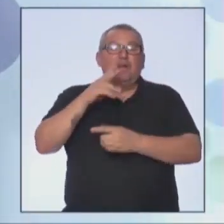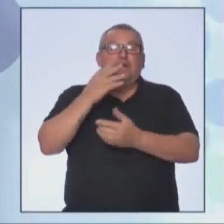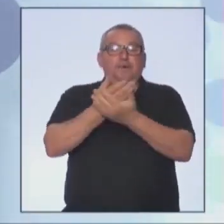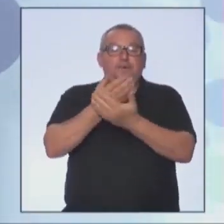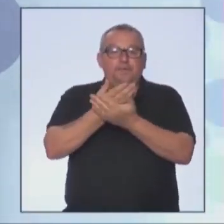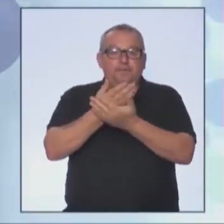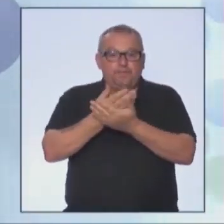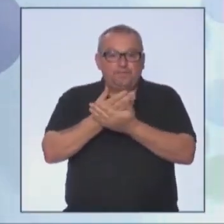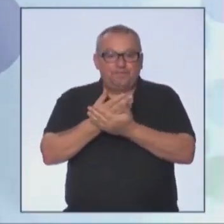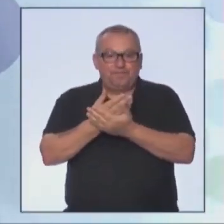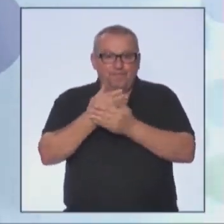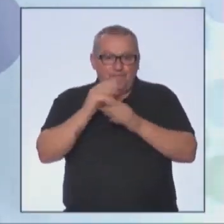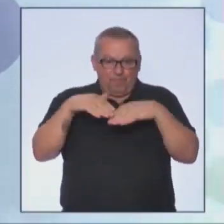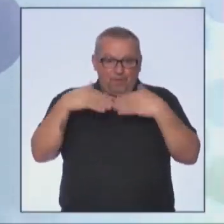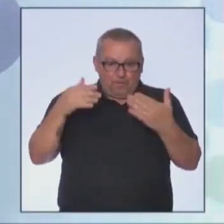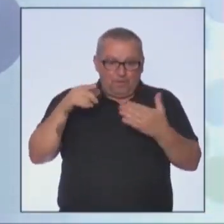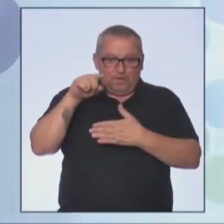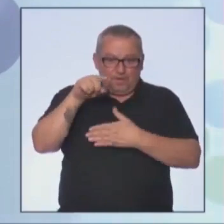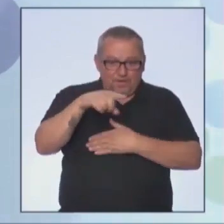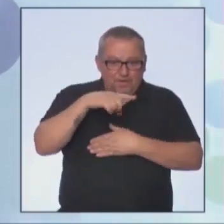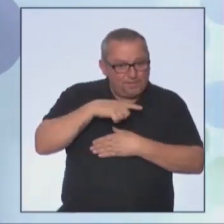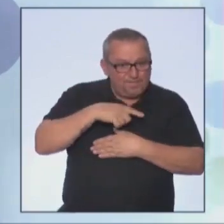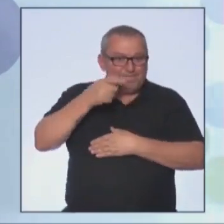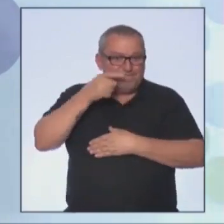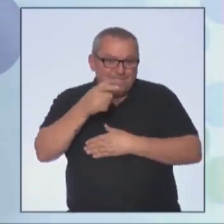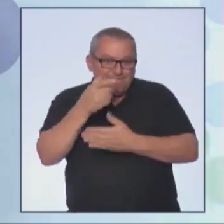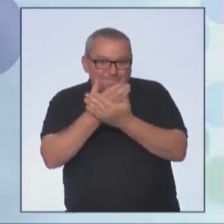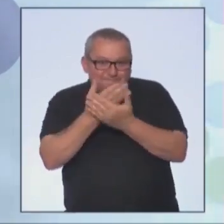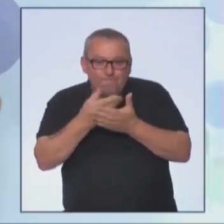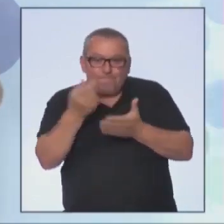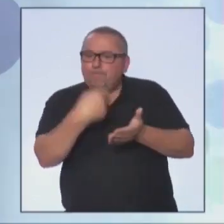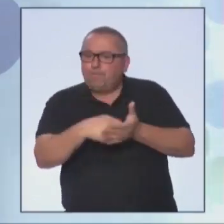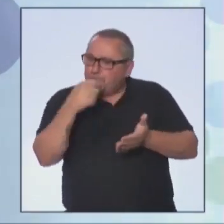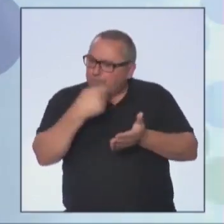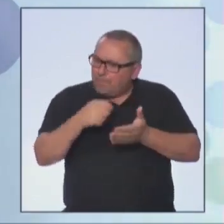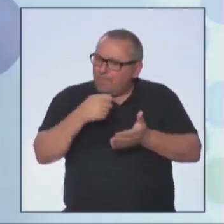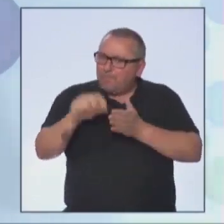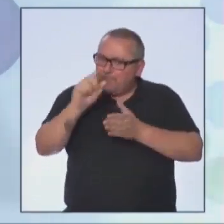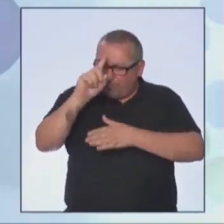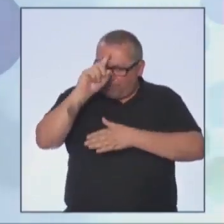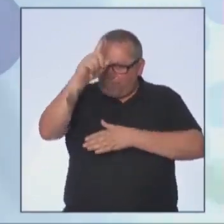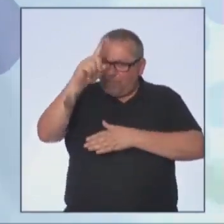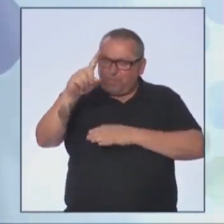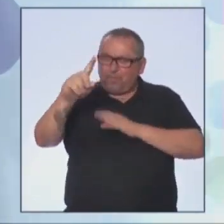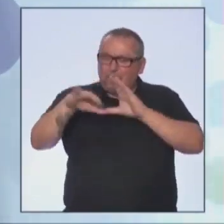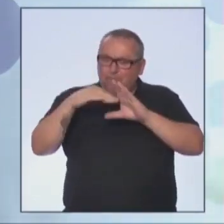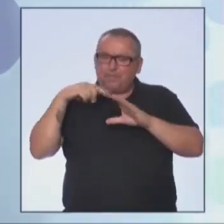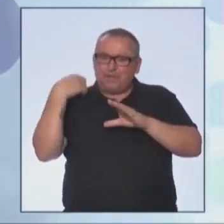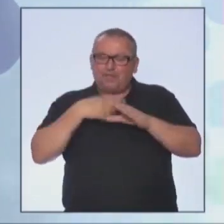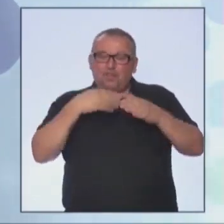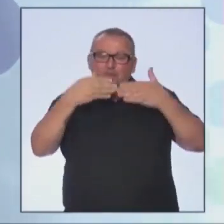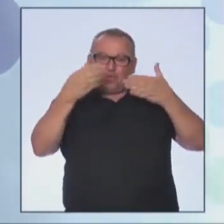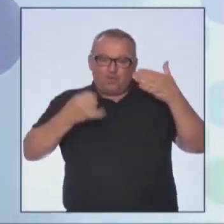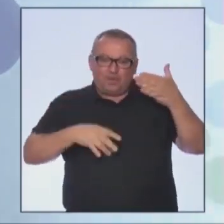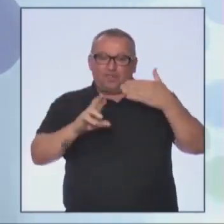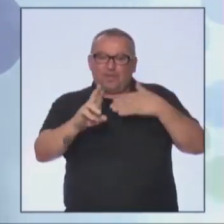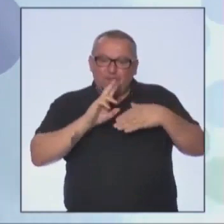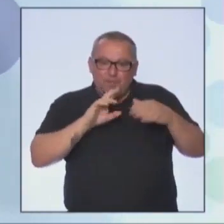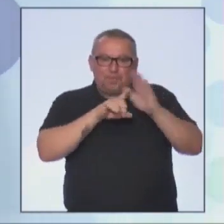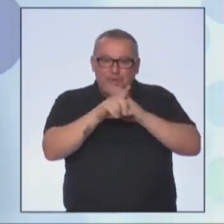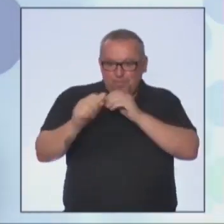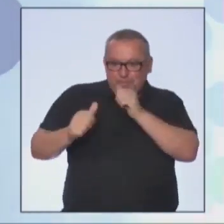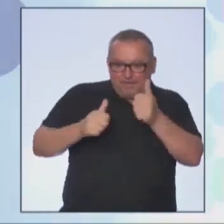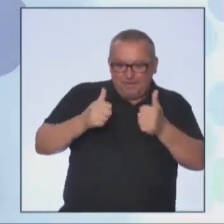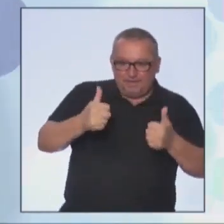aula. Enquanto você estiver assistindo, anota suas dúvidas e manda para a gente que no final a gente vai responder perguntas,